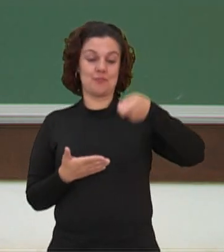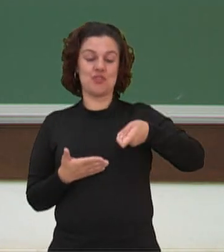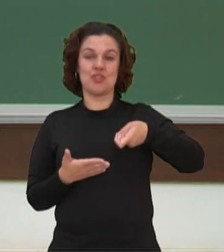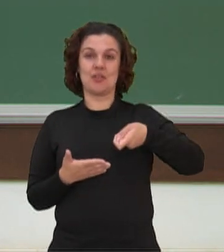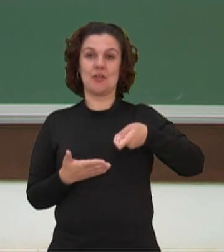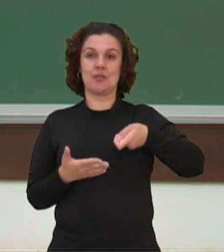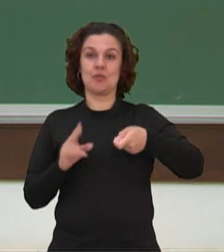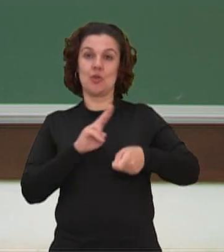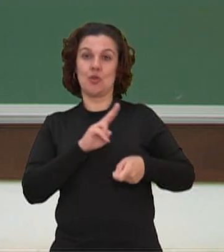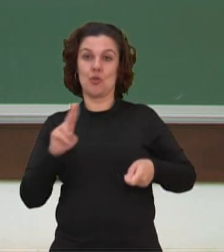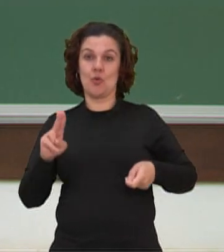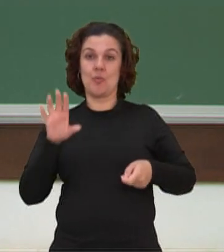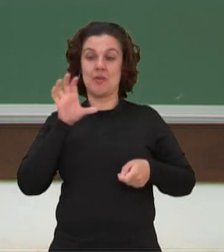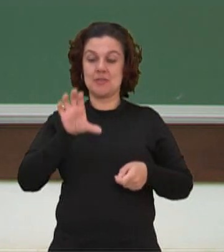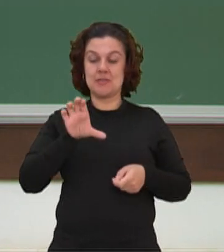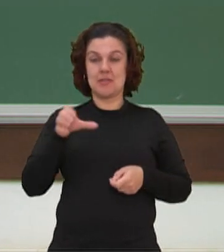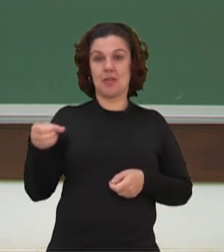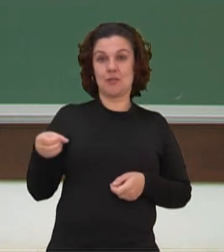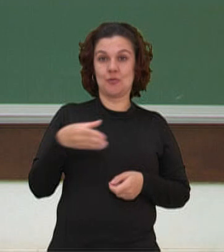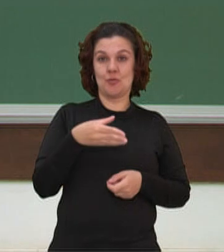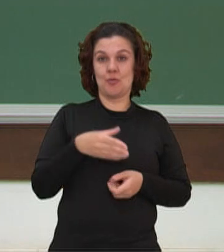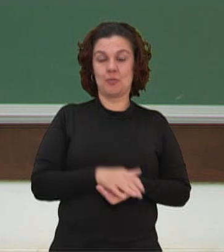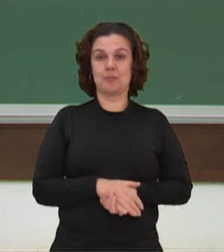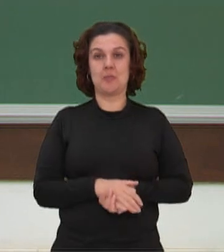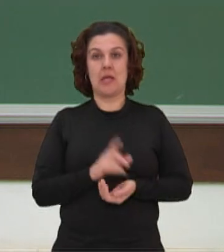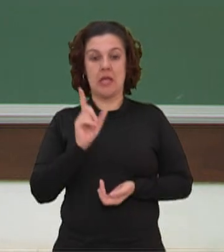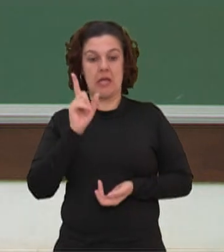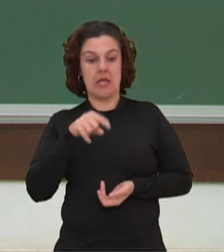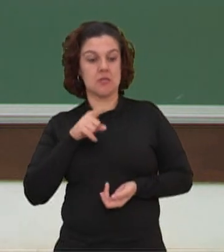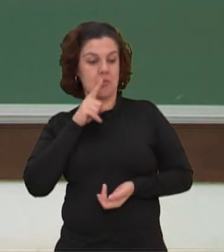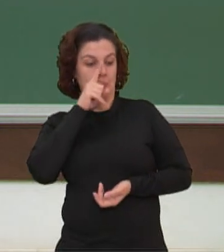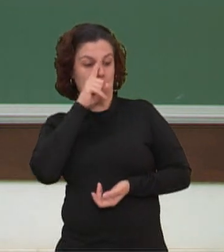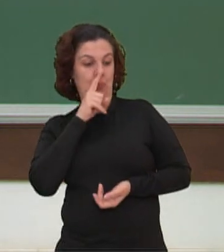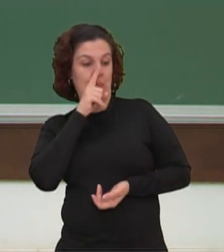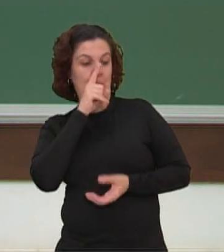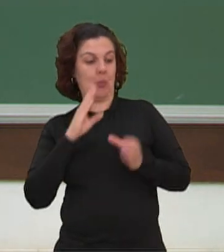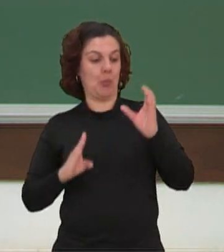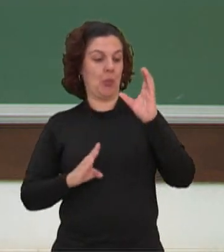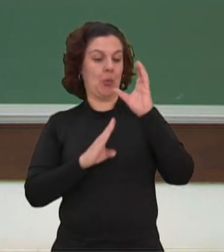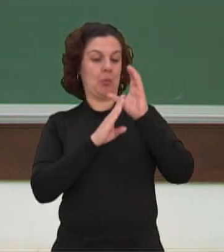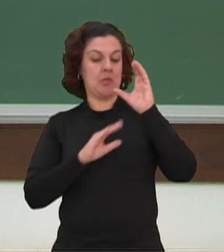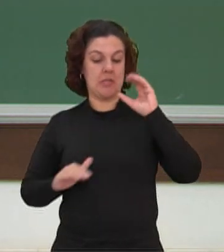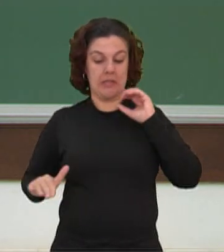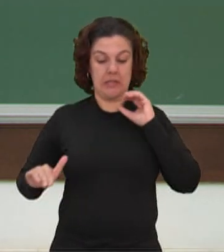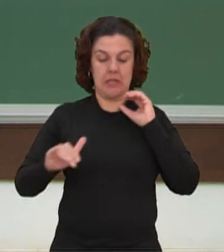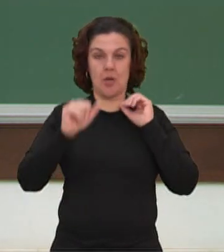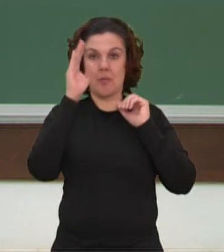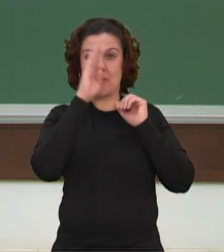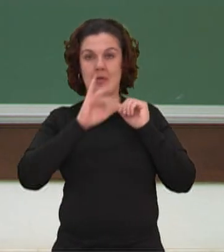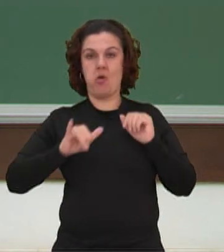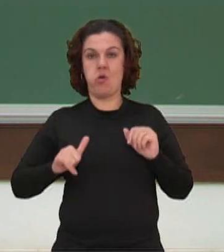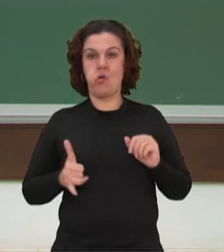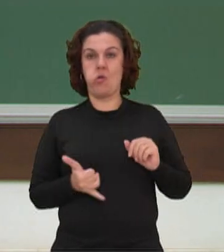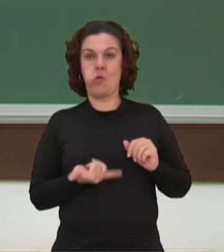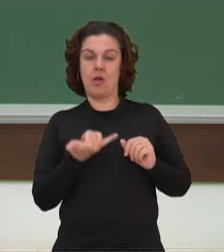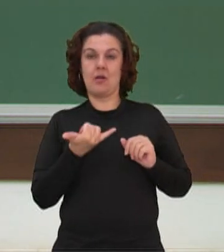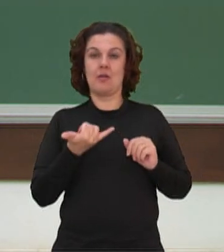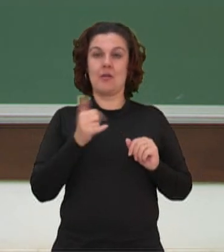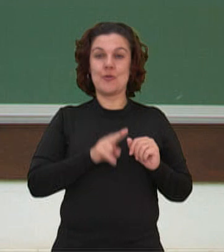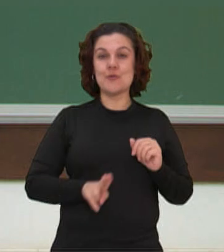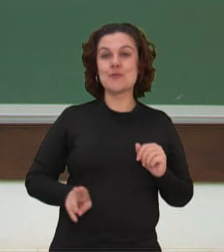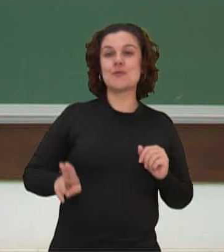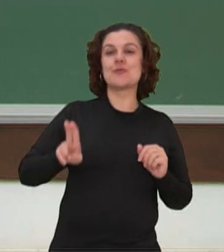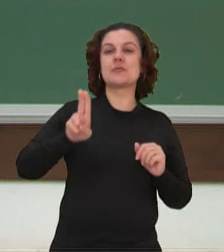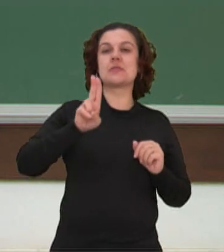como Estado Novo. Essa ameaça comunista que rondava o Brasil foi usada pelo Getúlio Vargas